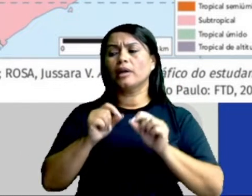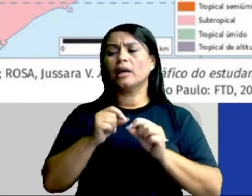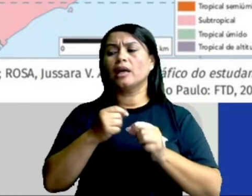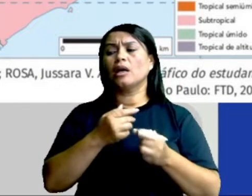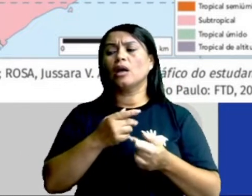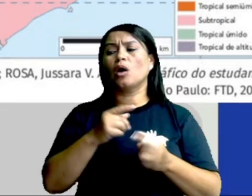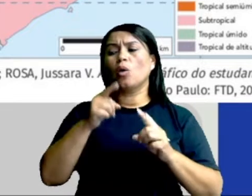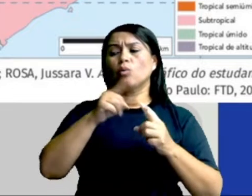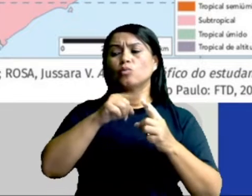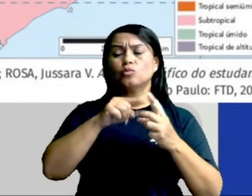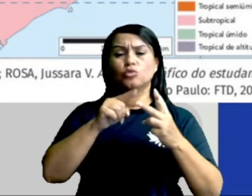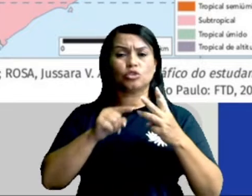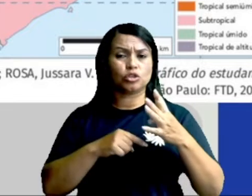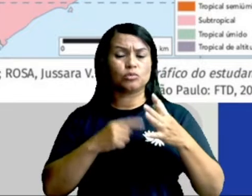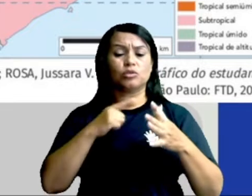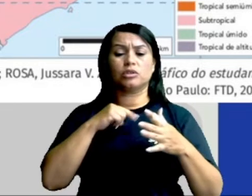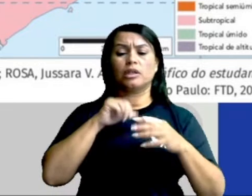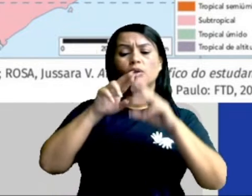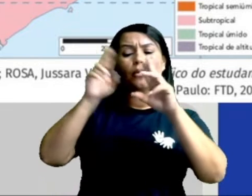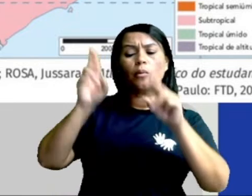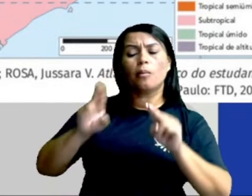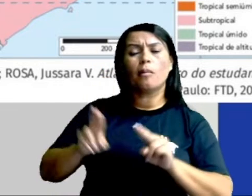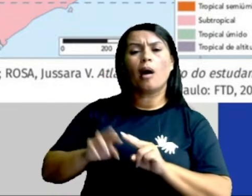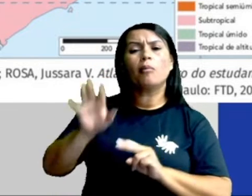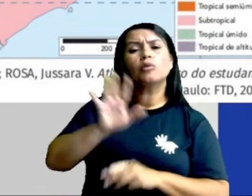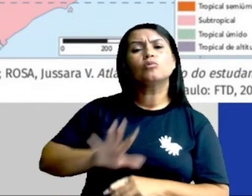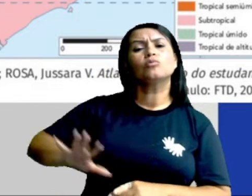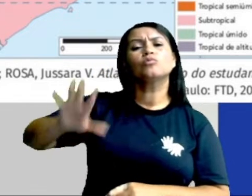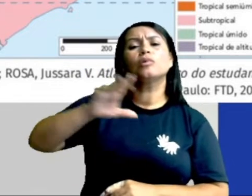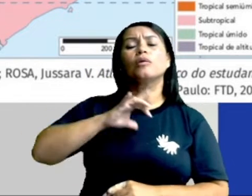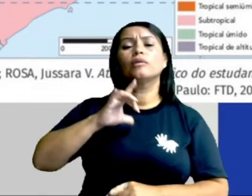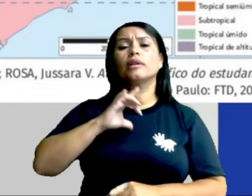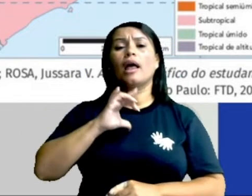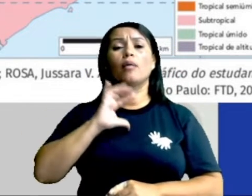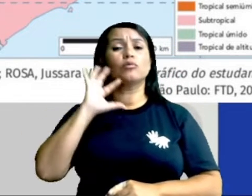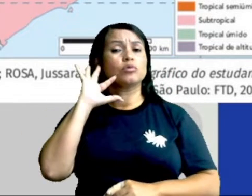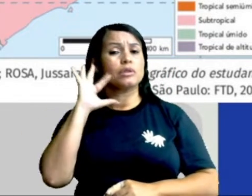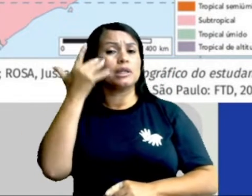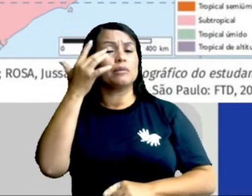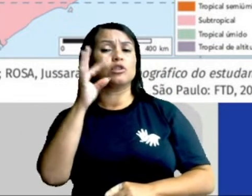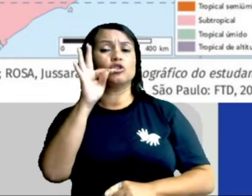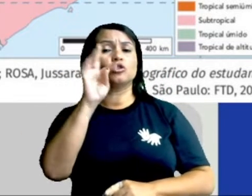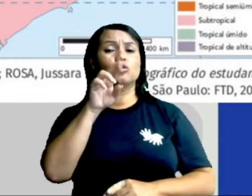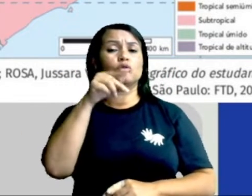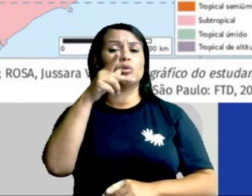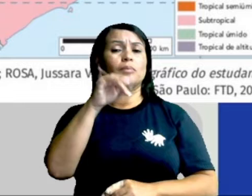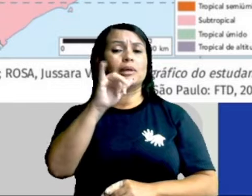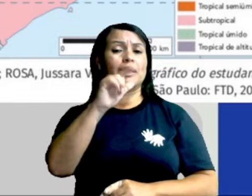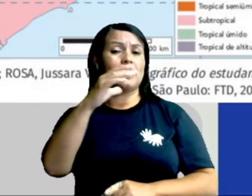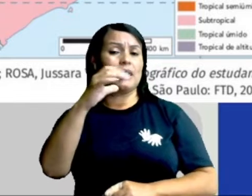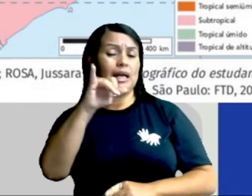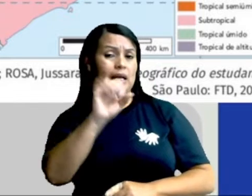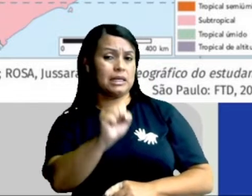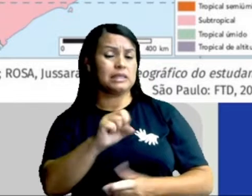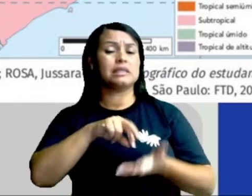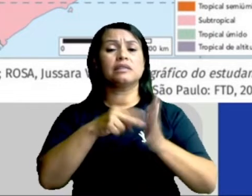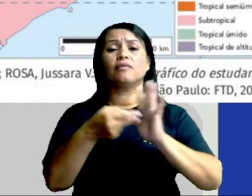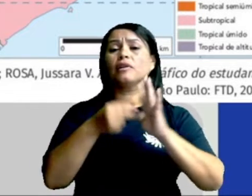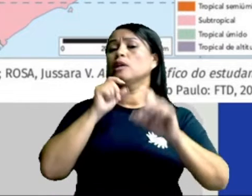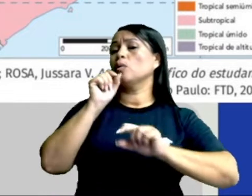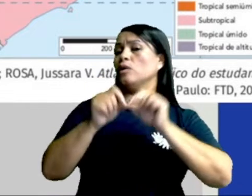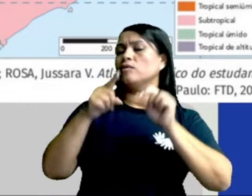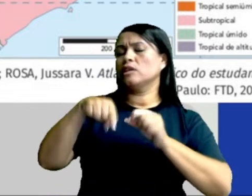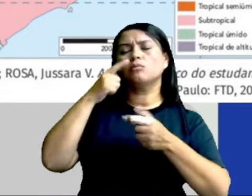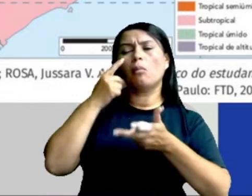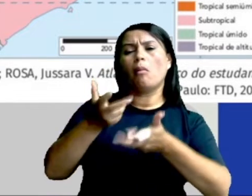tipos aqui presentes nesse mapa. De um modo geral, a gente tem climas tropicais, né, que é a grosso modo você vai